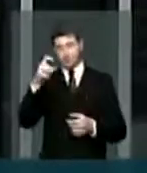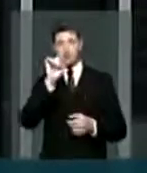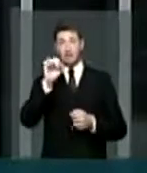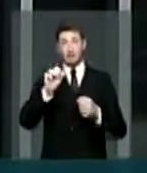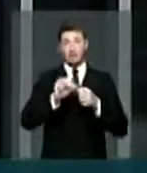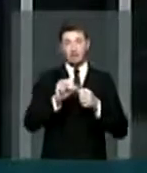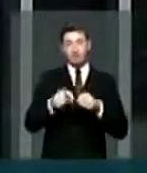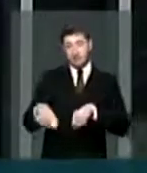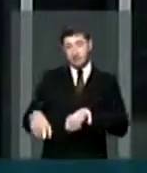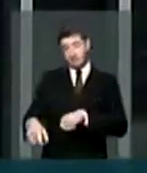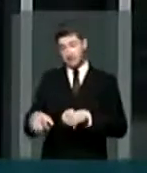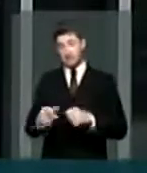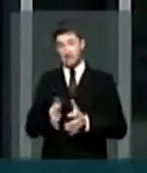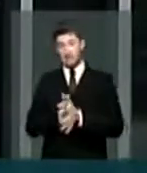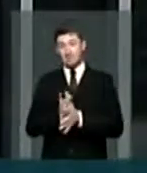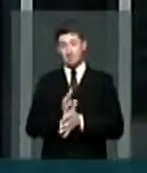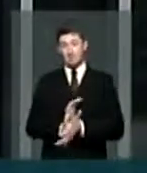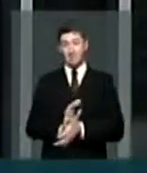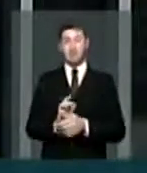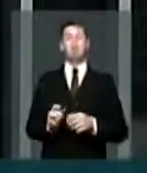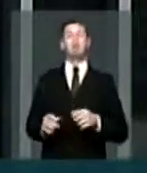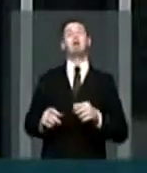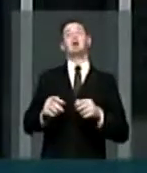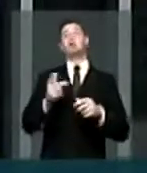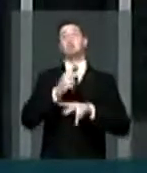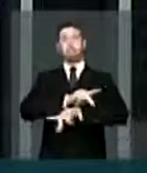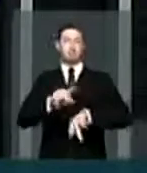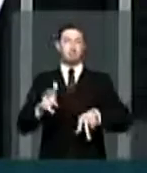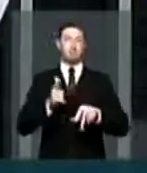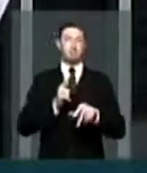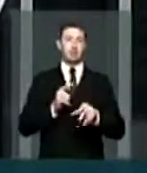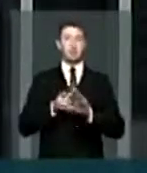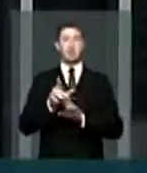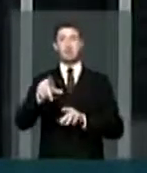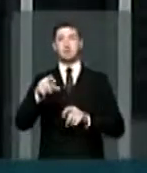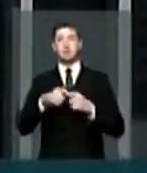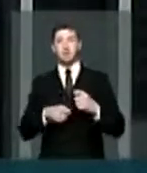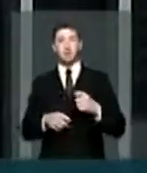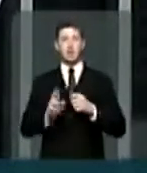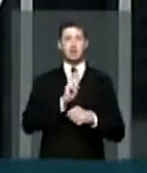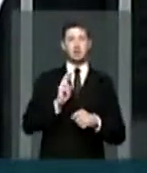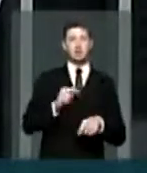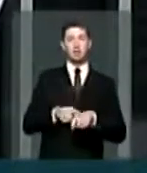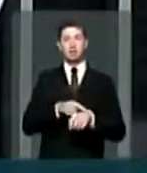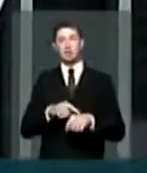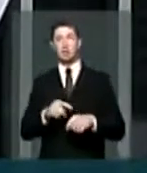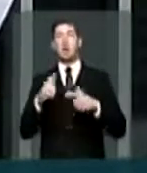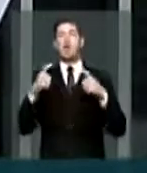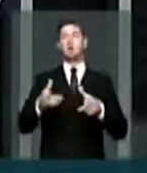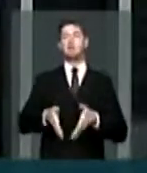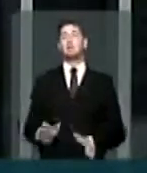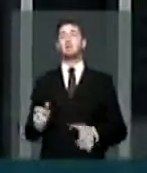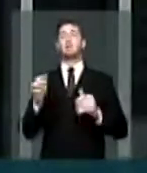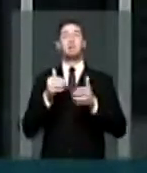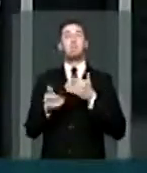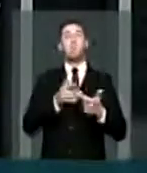motivo de discriminação ou preconceito de gênero, raça, cor, etnia, identidade, orientação sexual, religião, procedência regional ou nacional ou